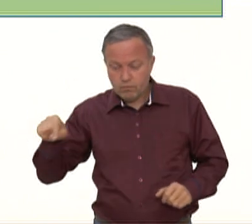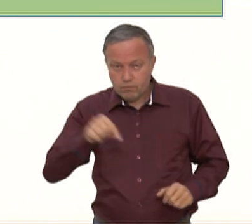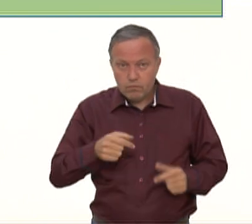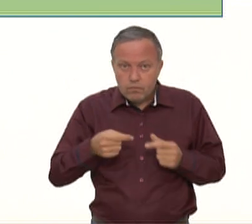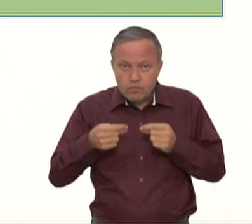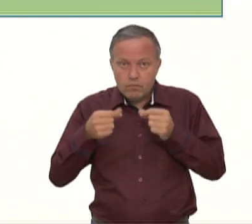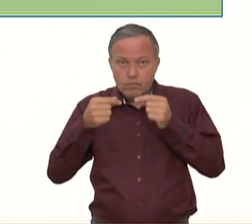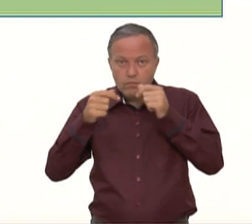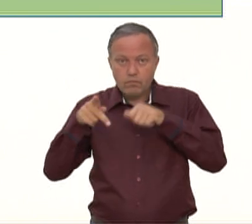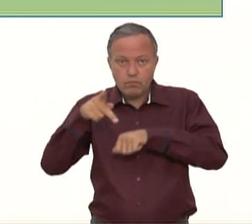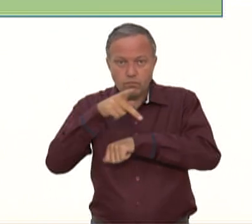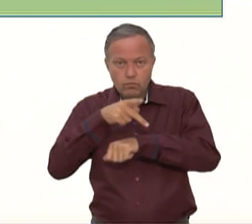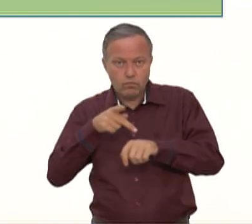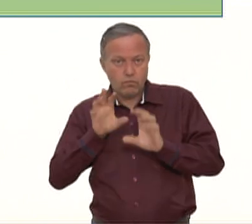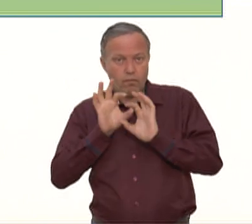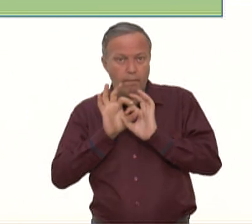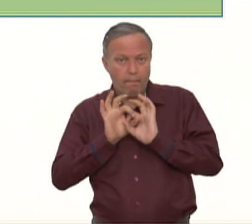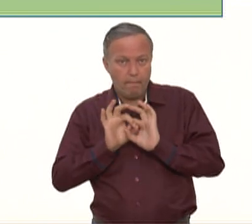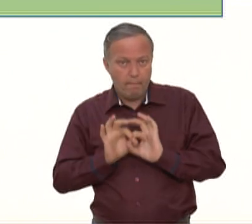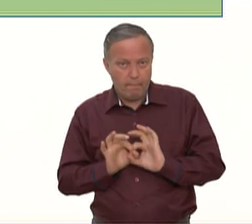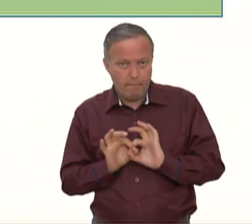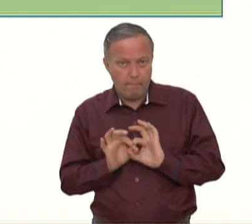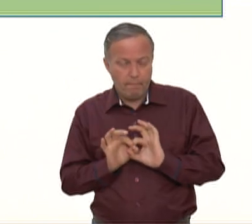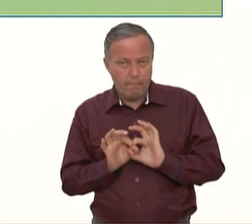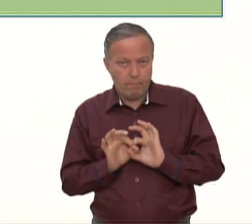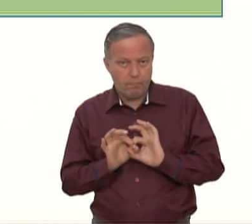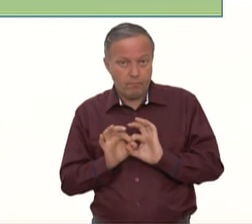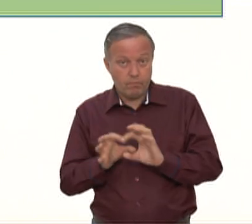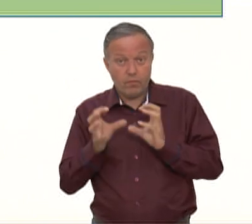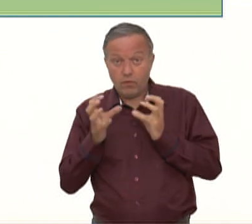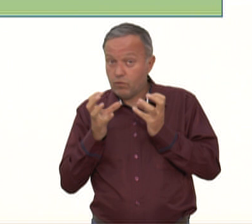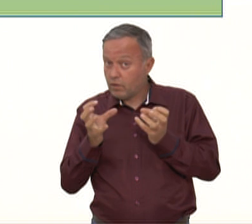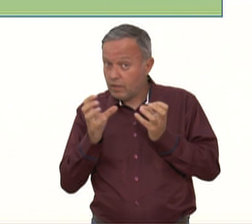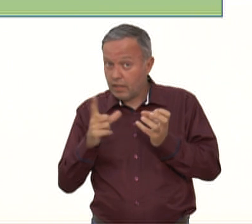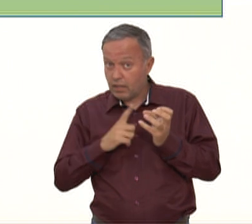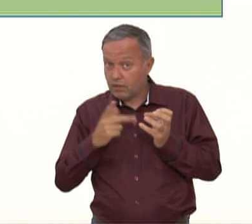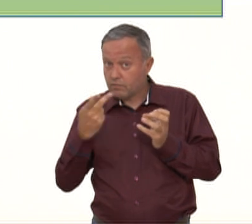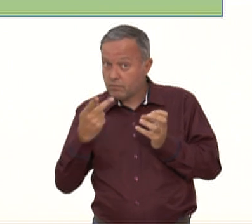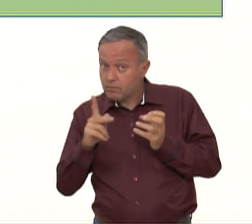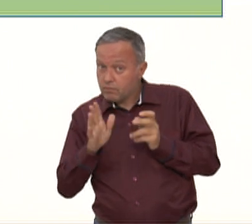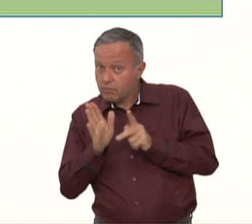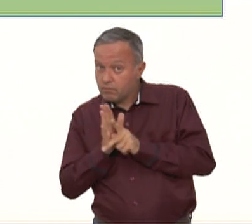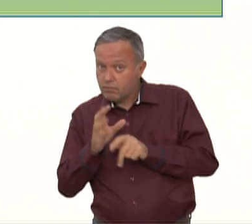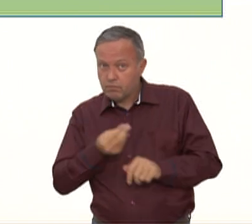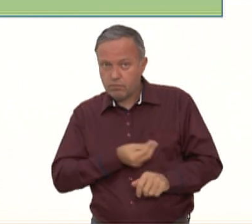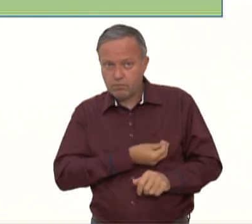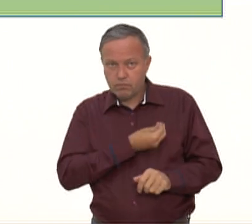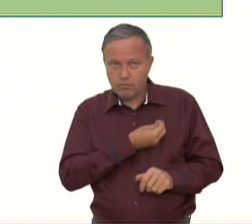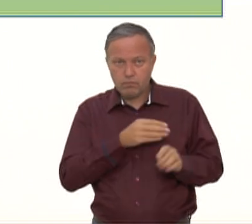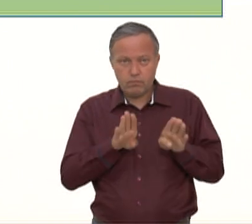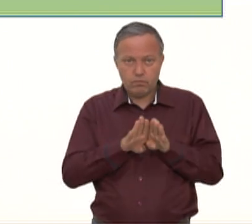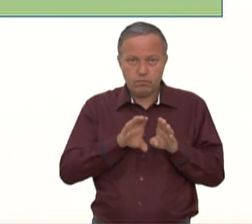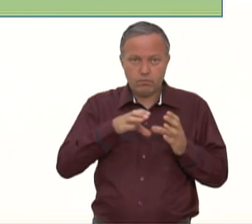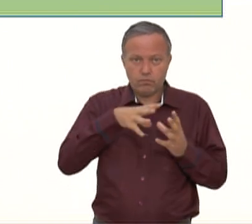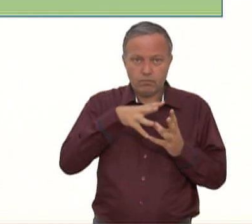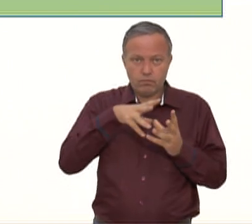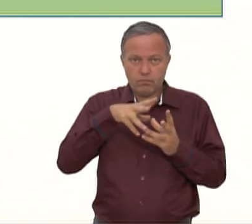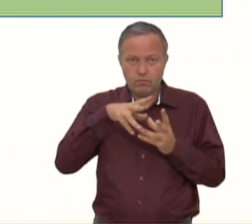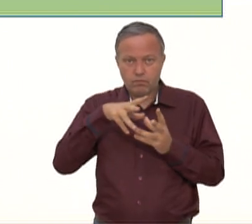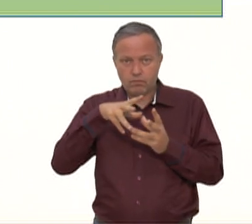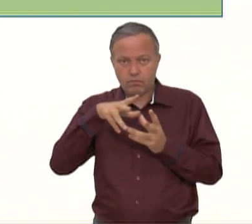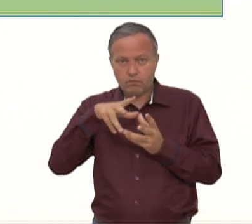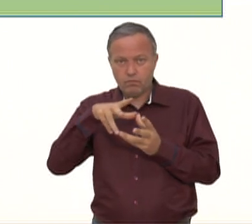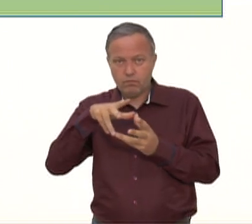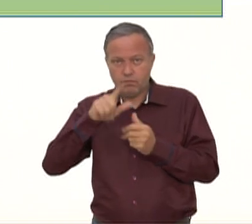países se alinhando ali de acordo com os seus interesses econômicos e sociais. Eu tenho a globalização como uma